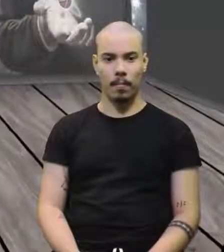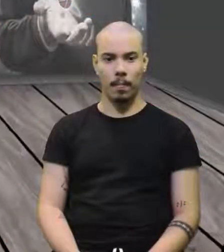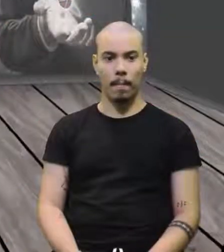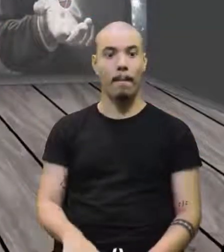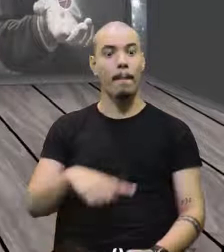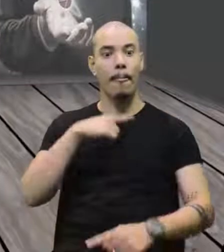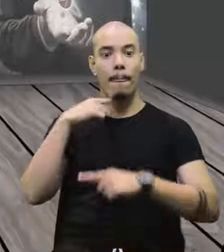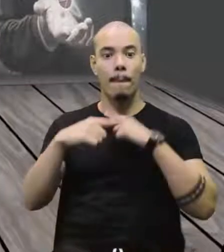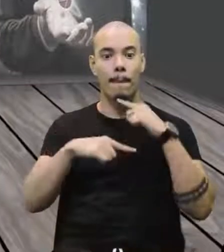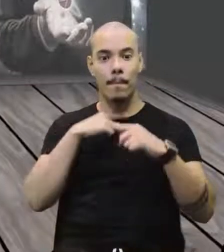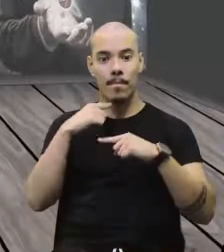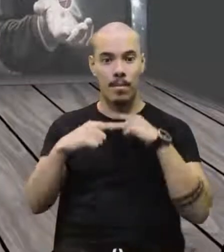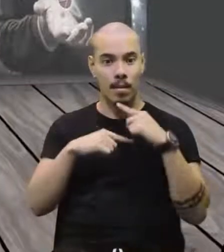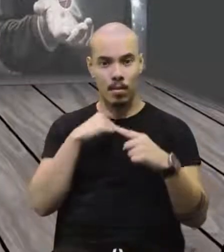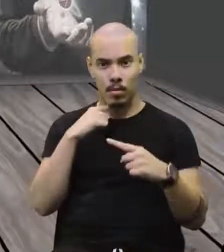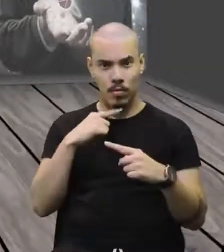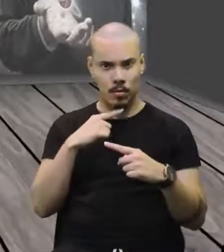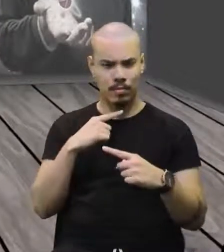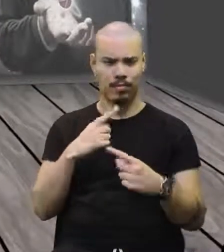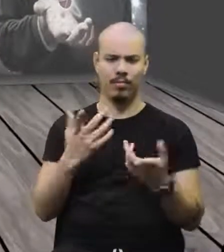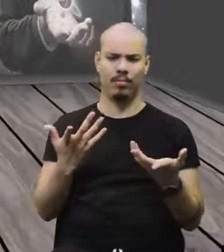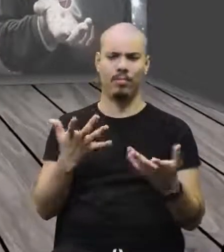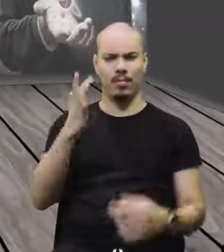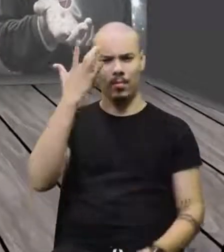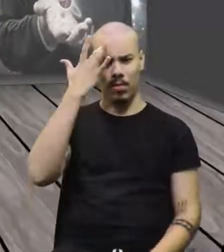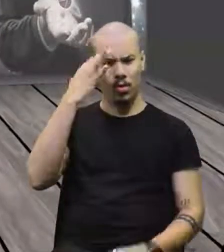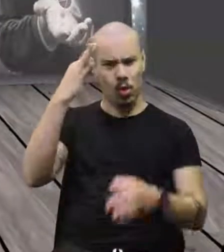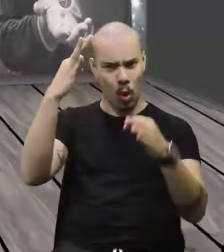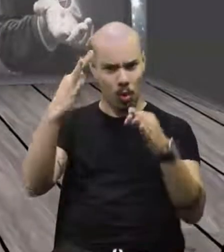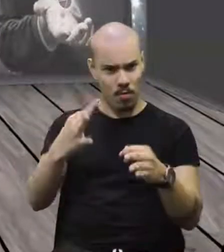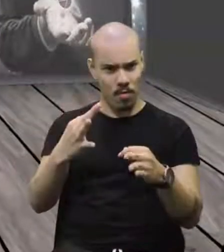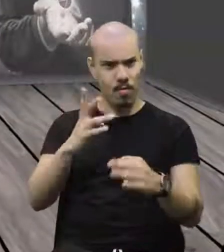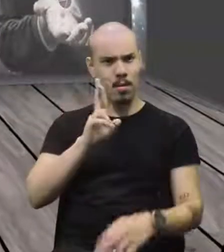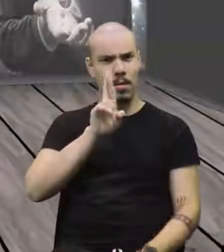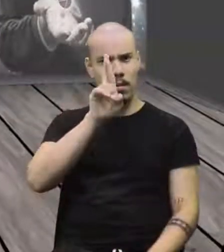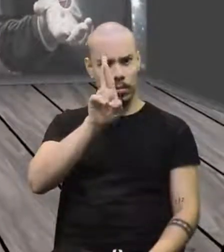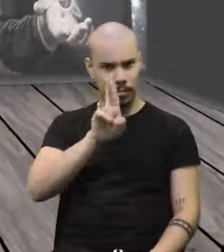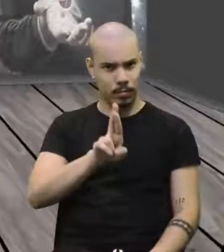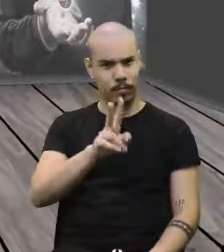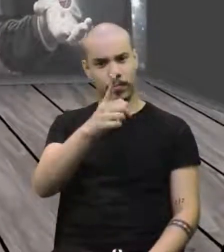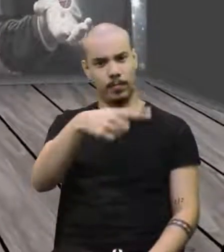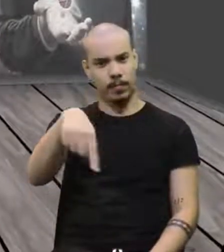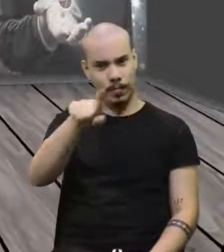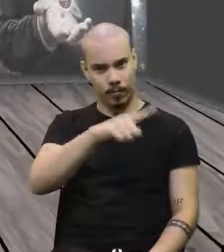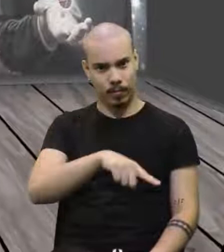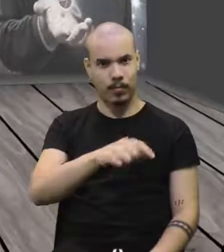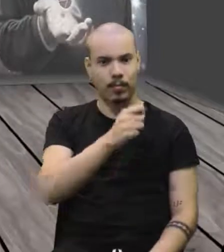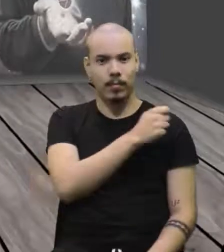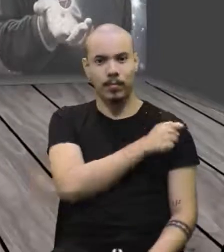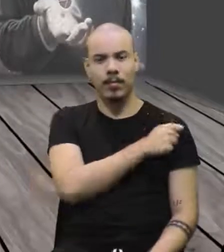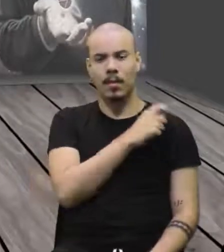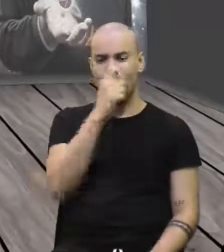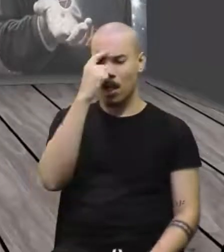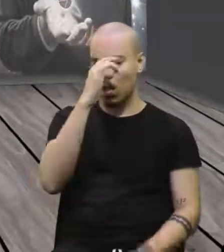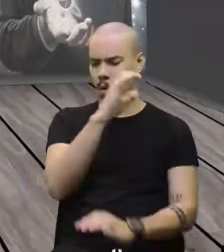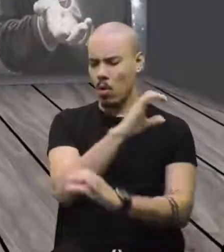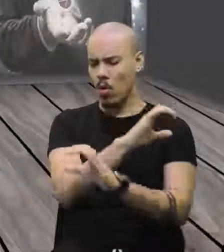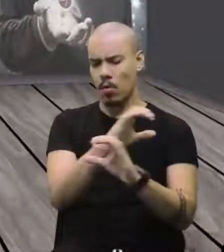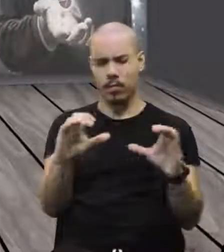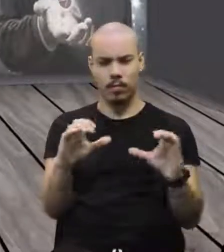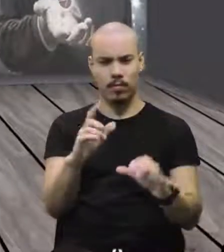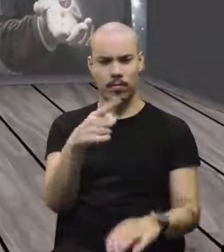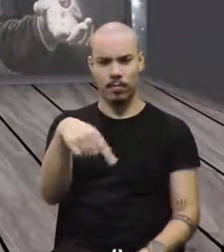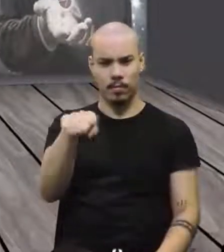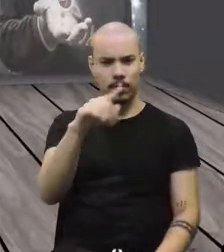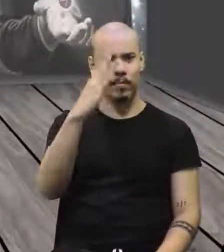Tirando dúvidas, né? Será? Eu acho que só mesmo confirmar, né, a resposta dos alunos. Olha, isso que é confiança. Eu também tenho a mesma. Acho